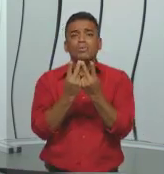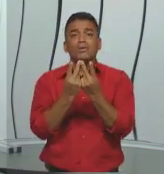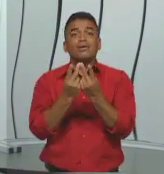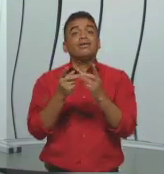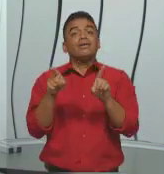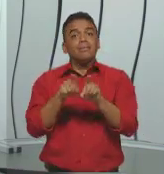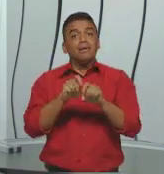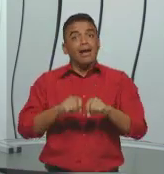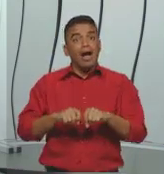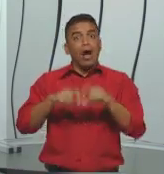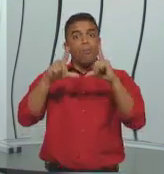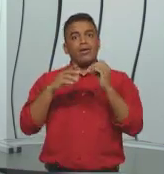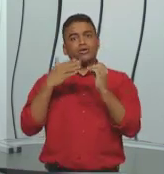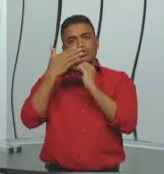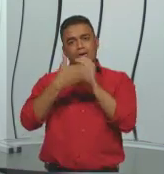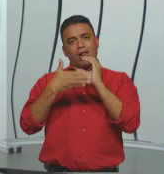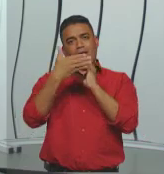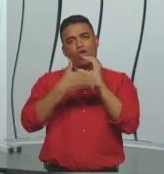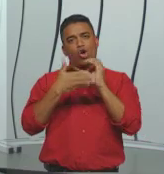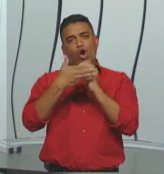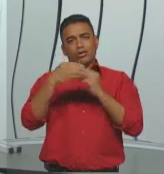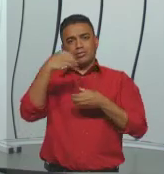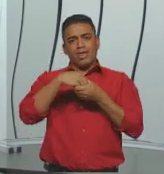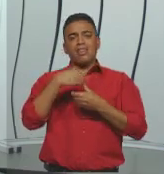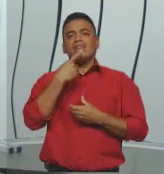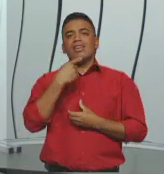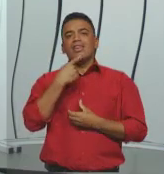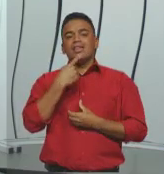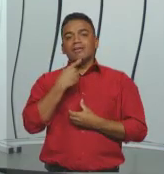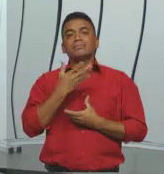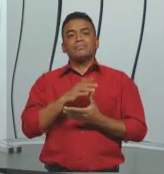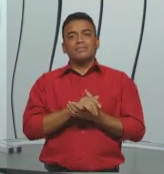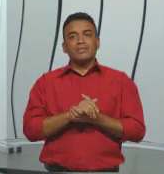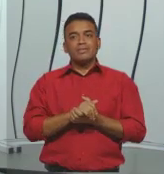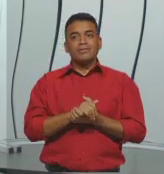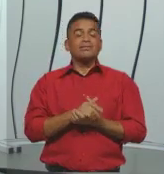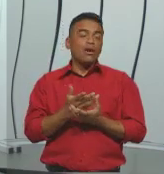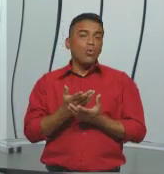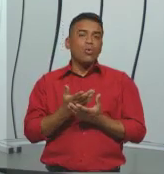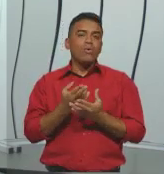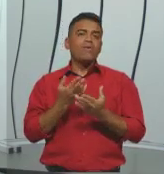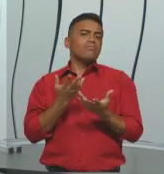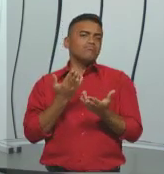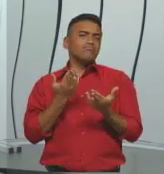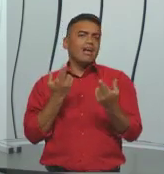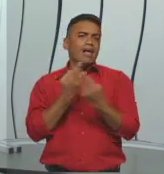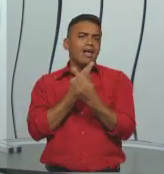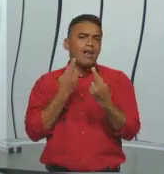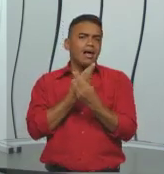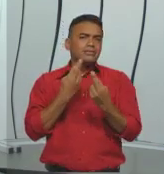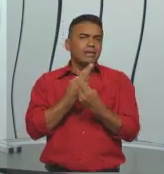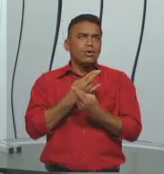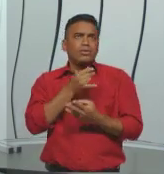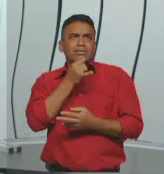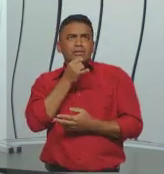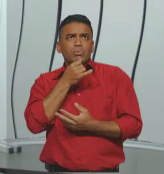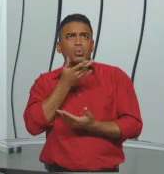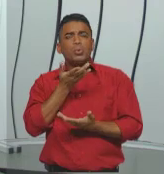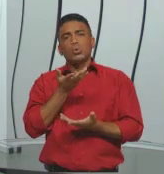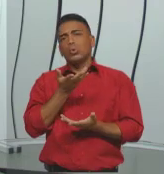no sangue. Então, a adrenalina e a noradrenalina são relacionados a quando nós